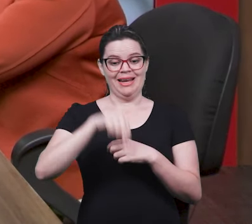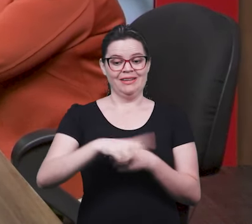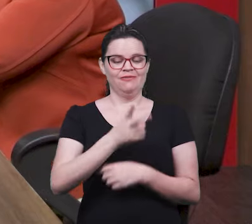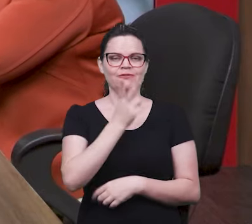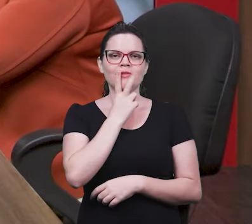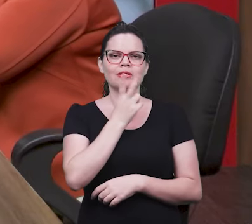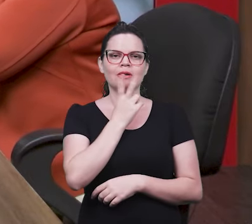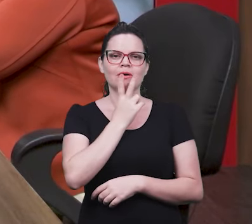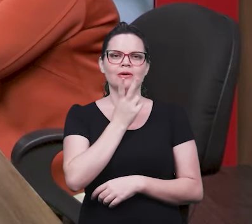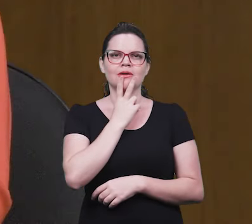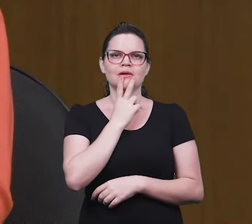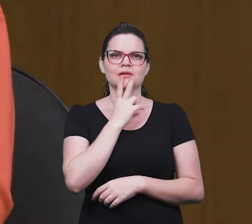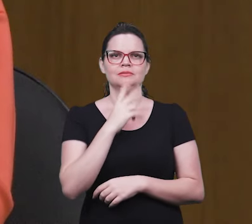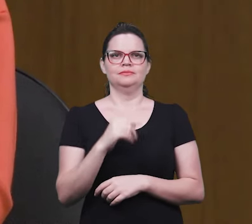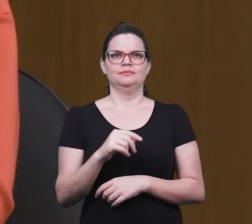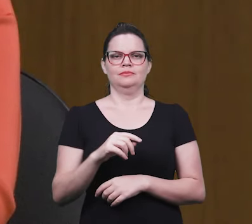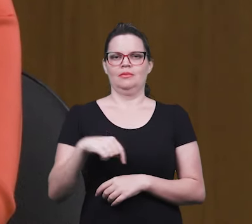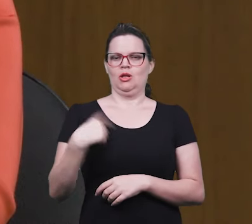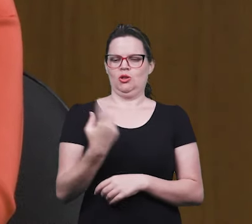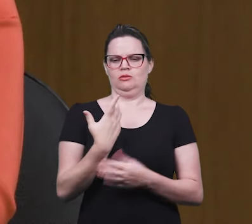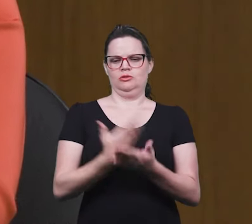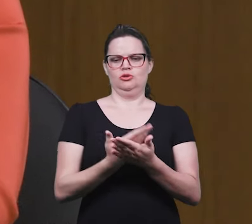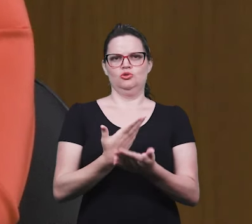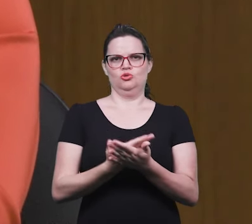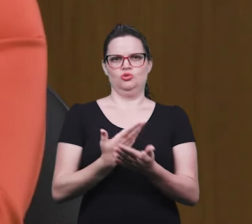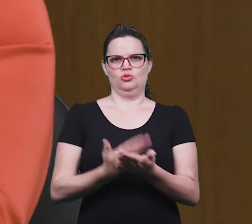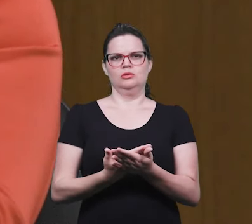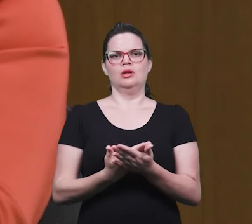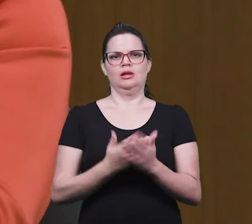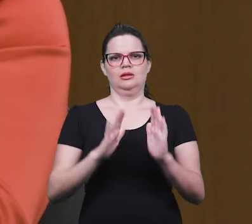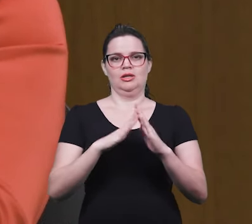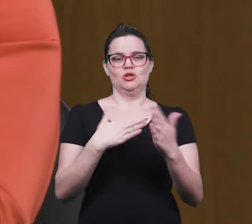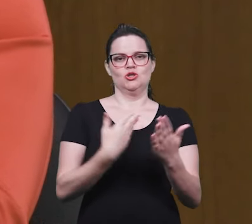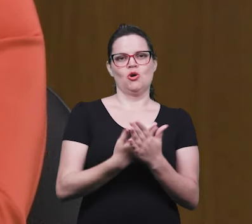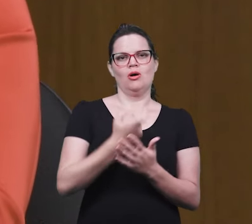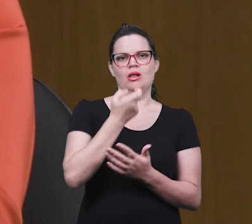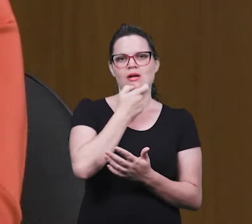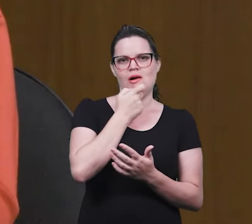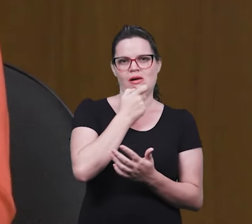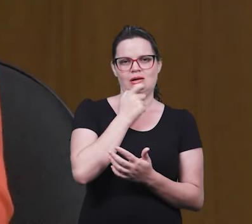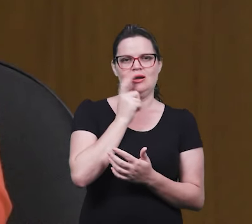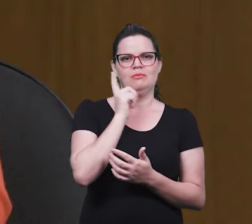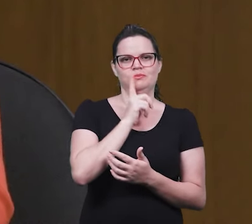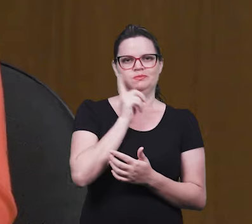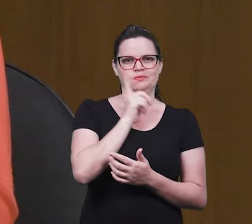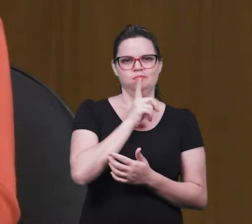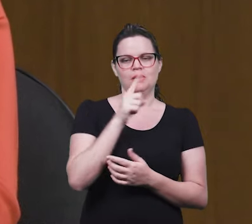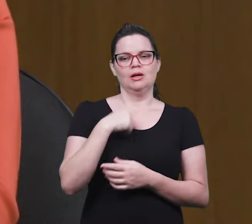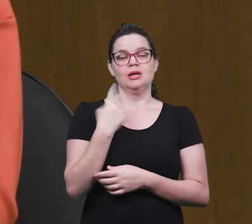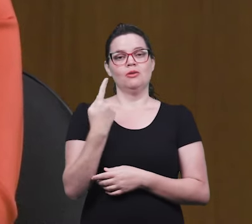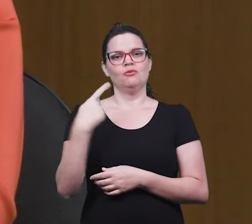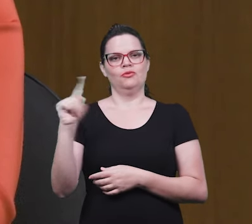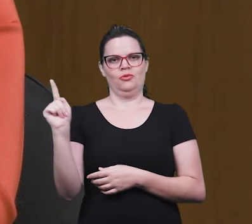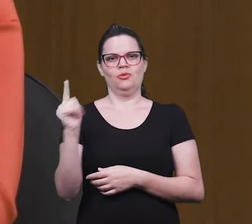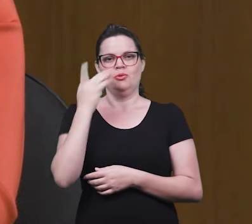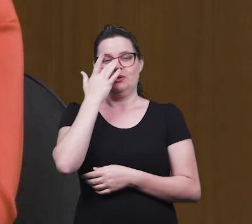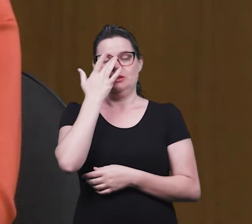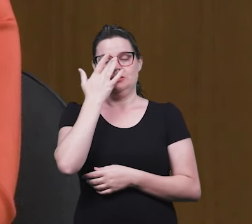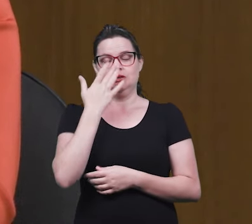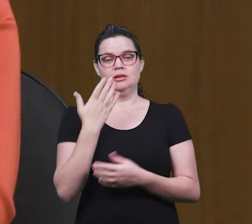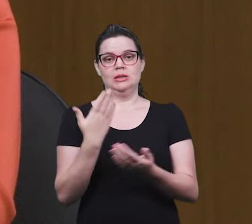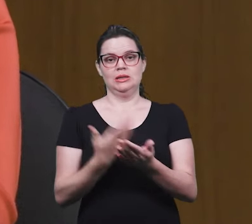Vitória, eles foram estudar no Colégio Americano e eu fui estudar naquele parque infantil que eu tinha